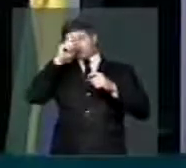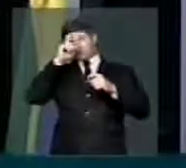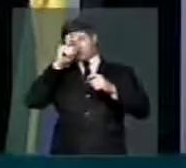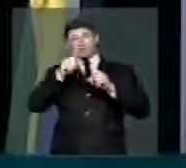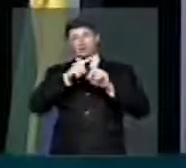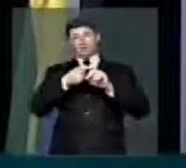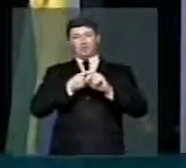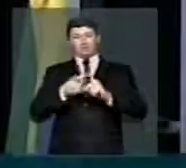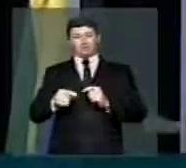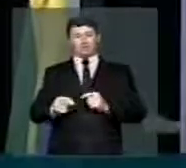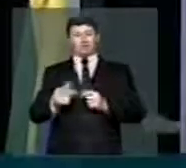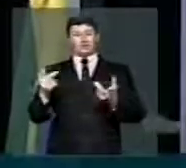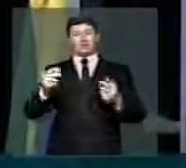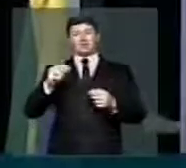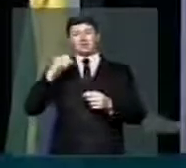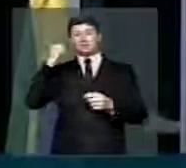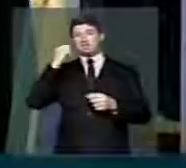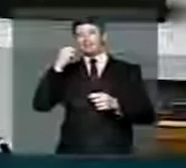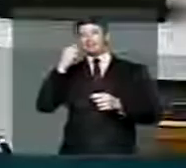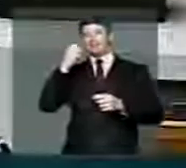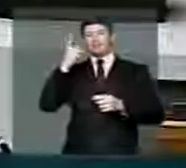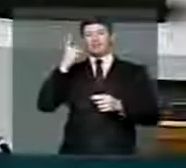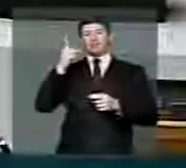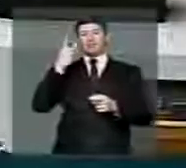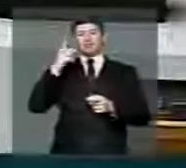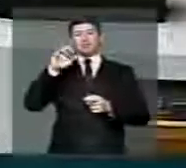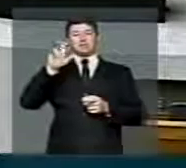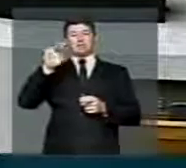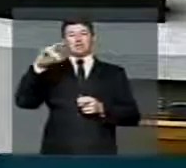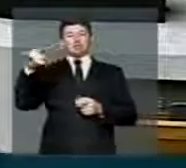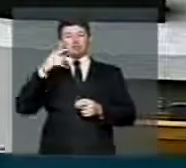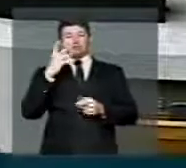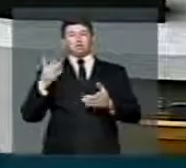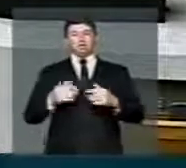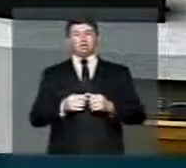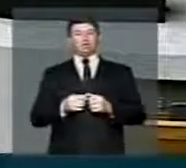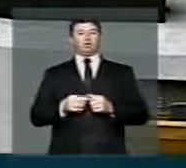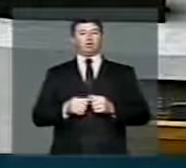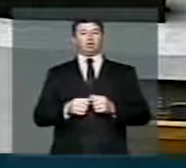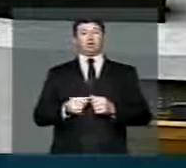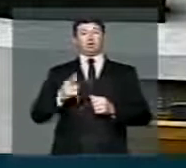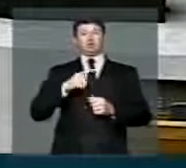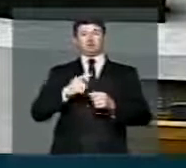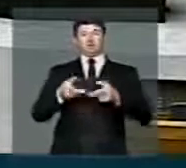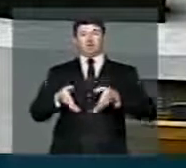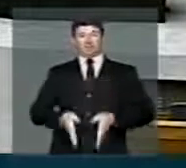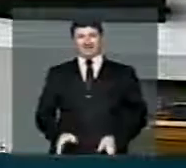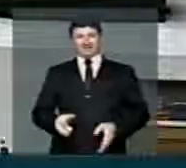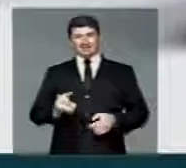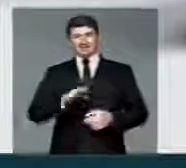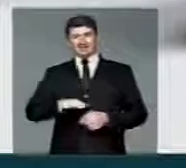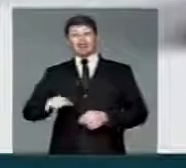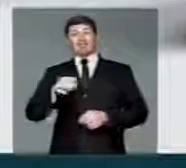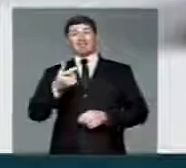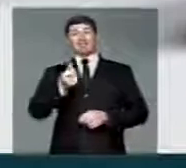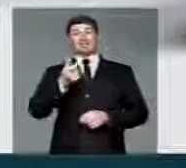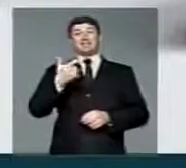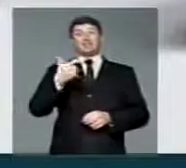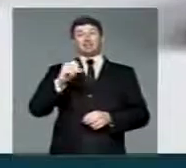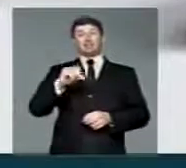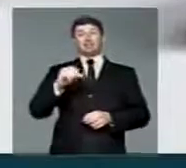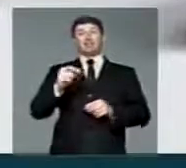E aí o Sebastião falava, olha, recebemos para fazer uma cesariana, um parto, 629, mas quanto custa